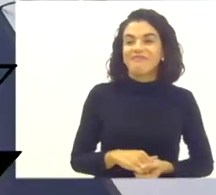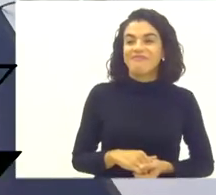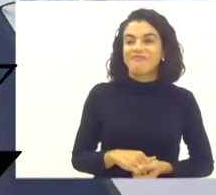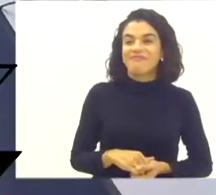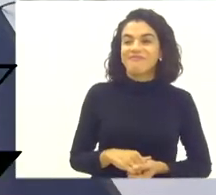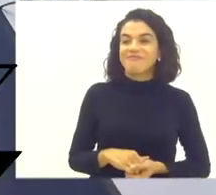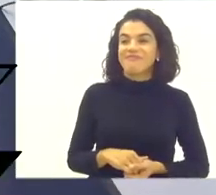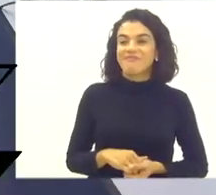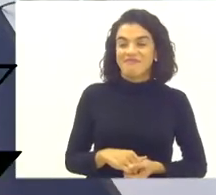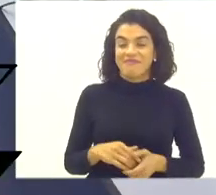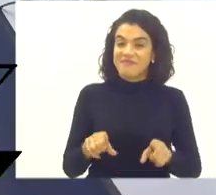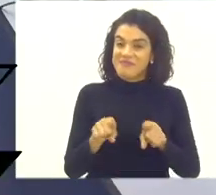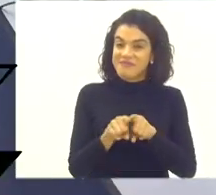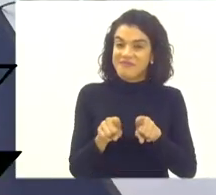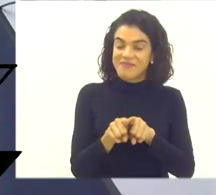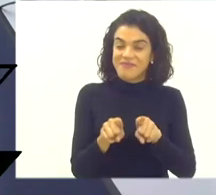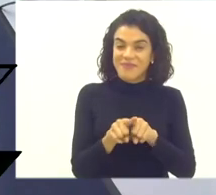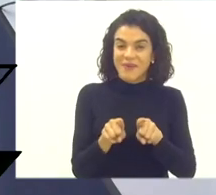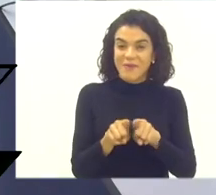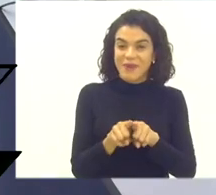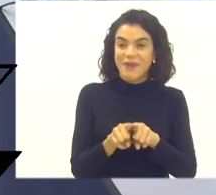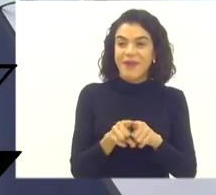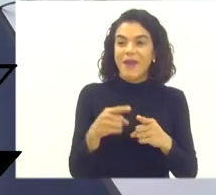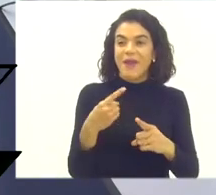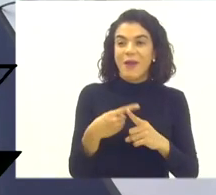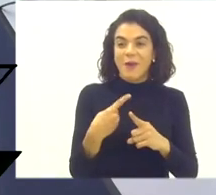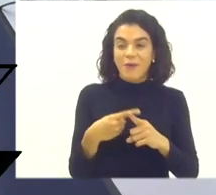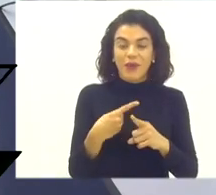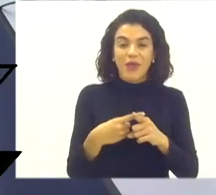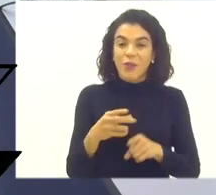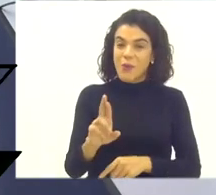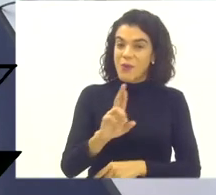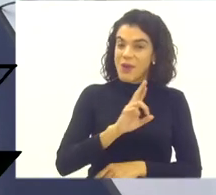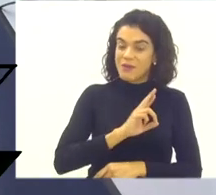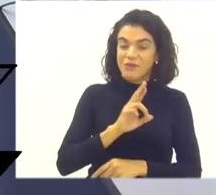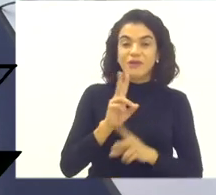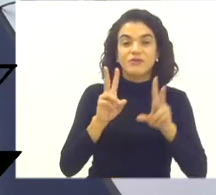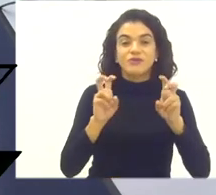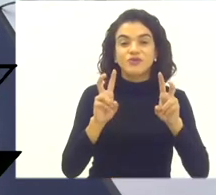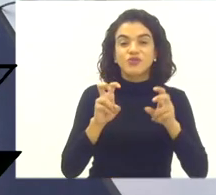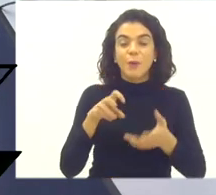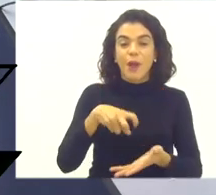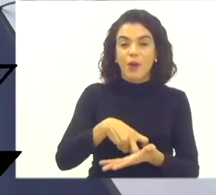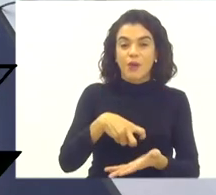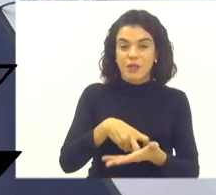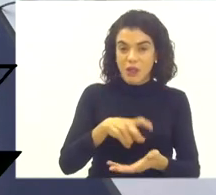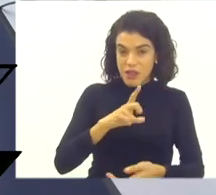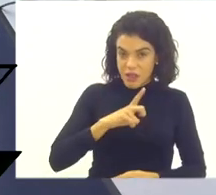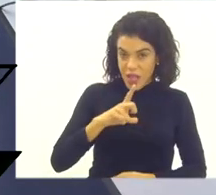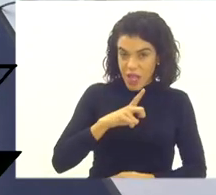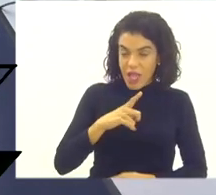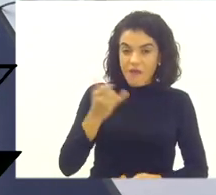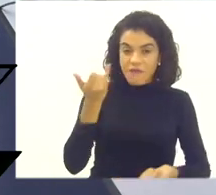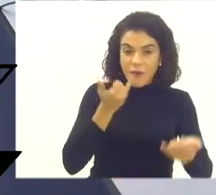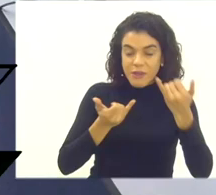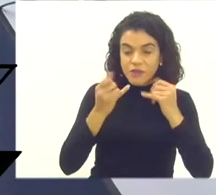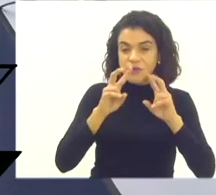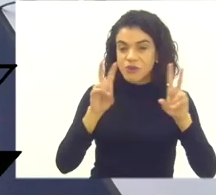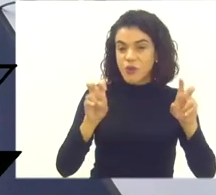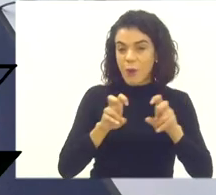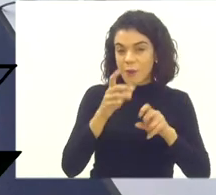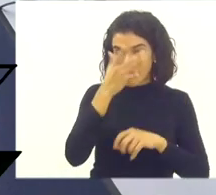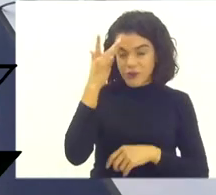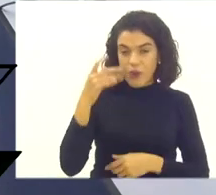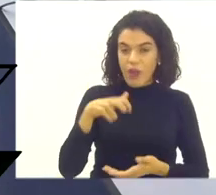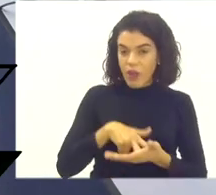nesse também isso é que não foi respondida pergunta sobre a condenação se você tem notícia de alguma